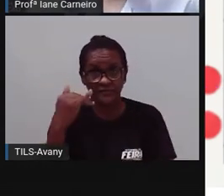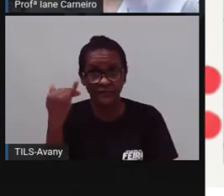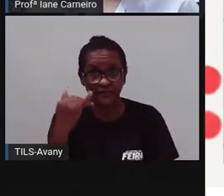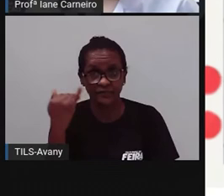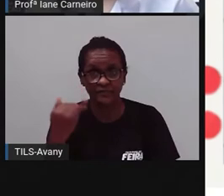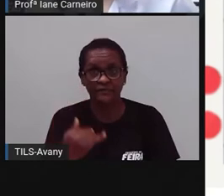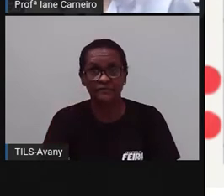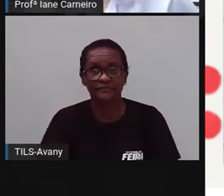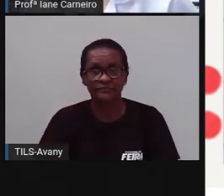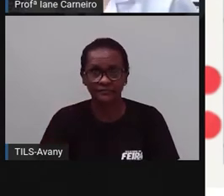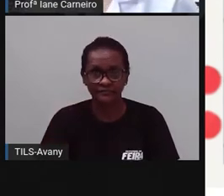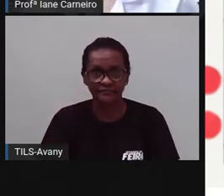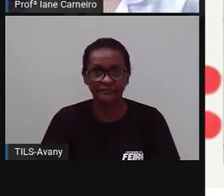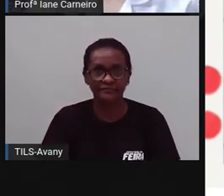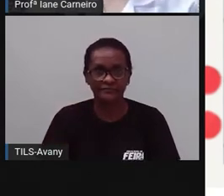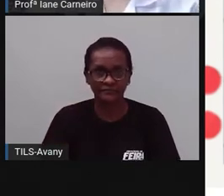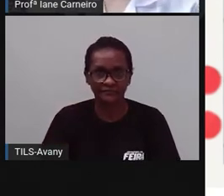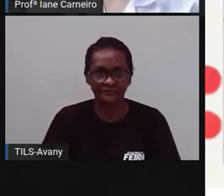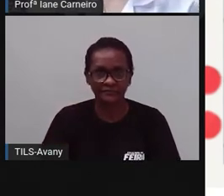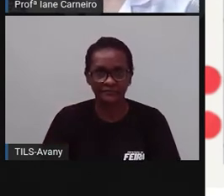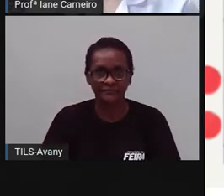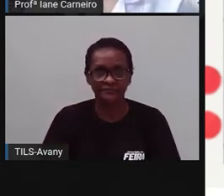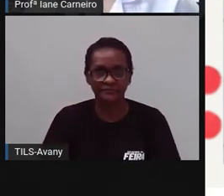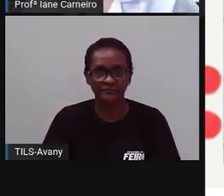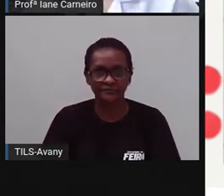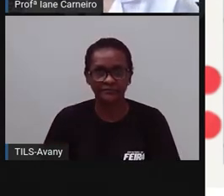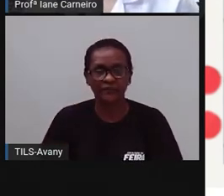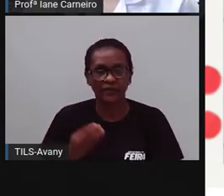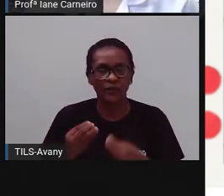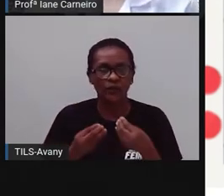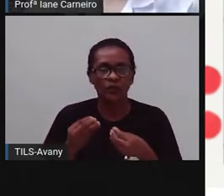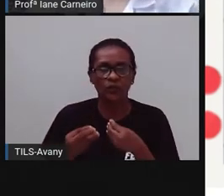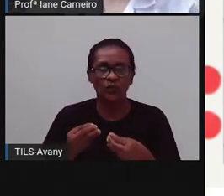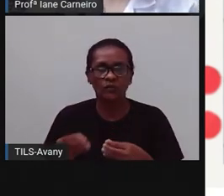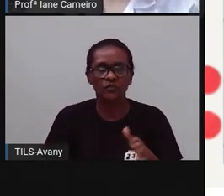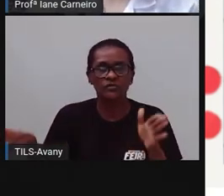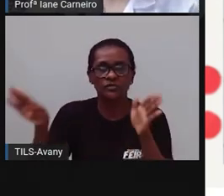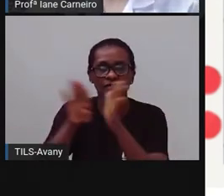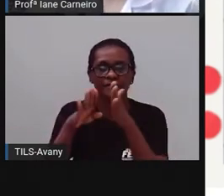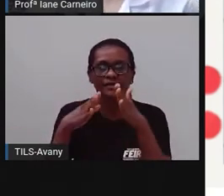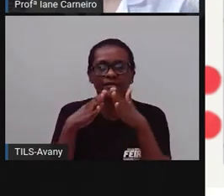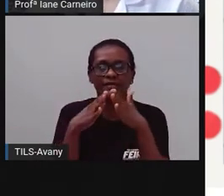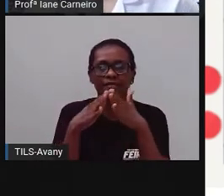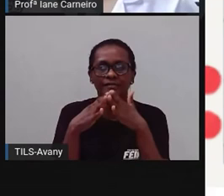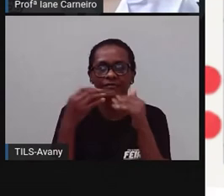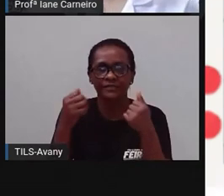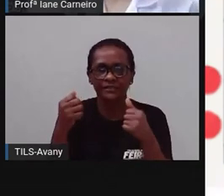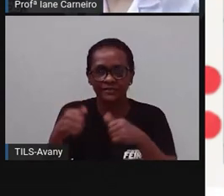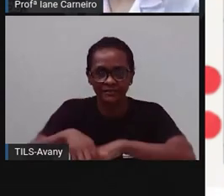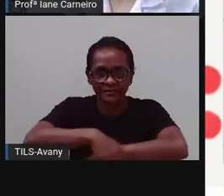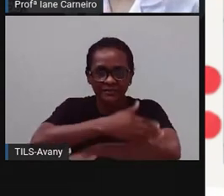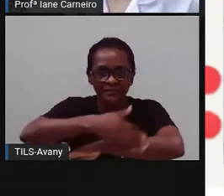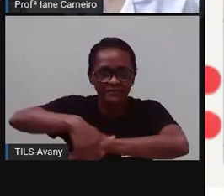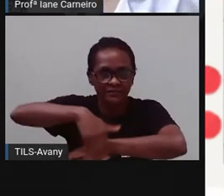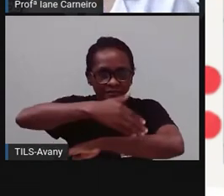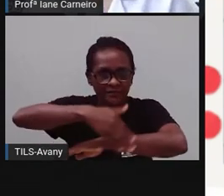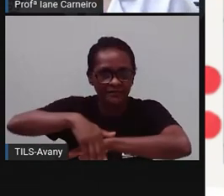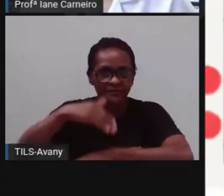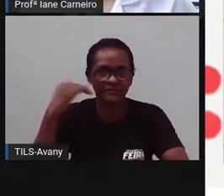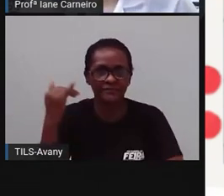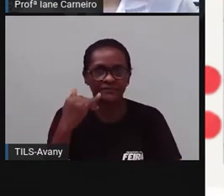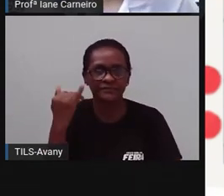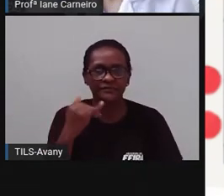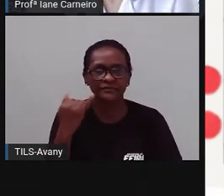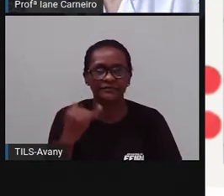nem todo mundo sabe né E aí como é que faz para chegar na casa de Ana Júlia né Então tá faltando uma informação com a